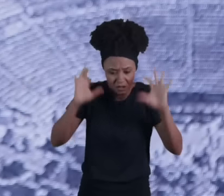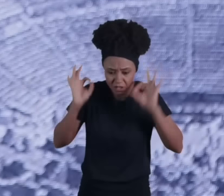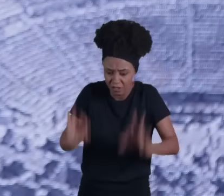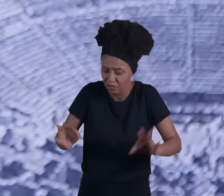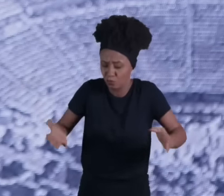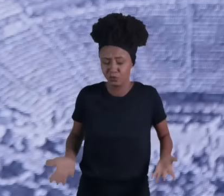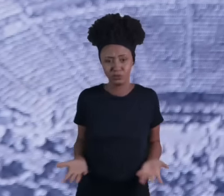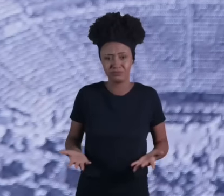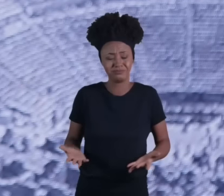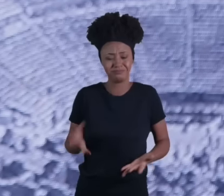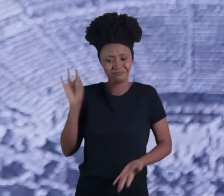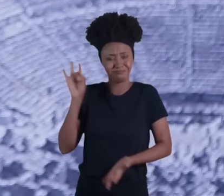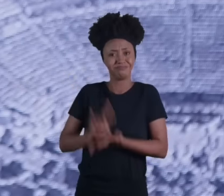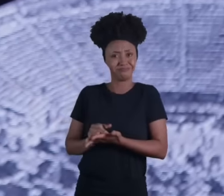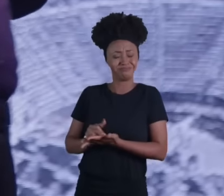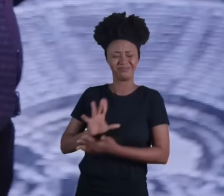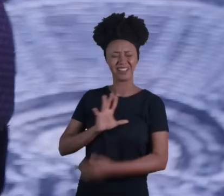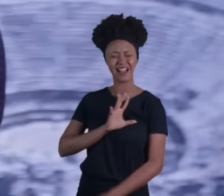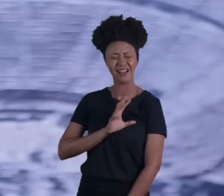Eu me sinto tão amado.